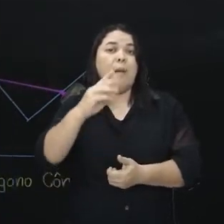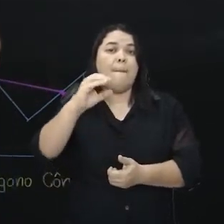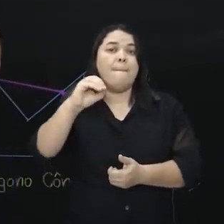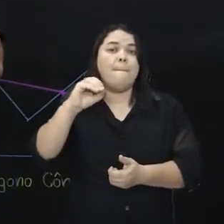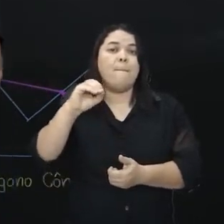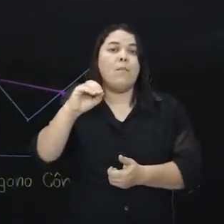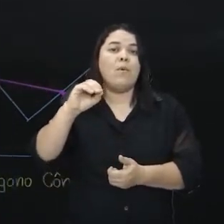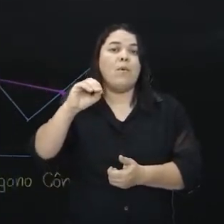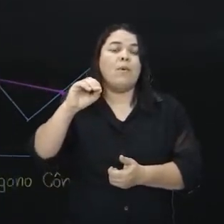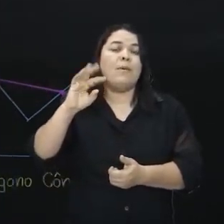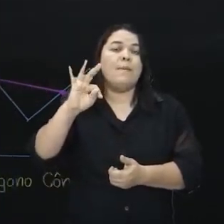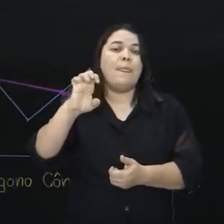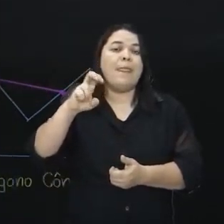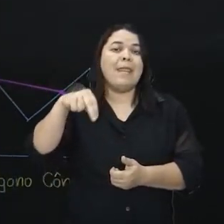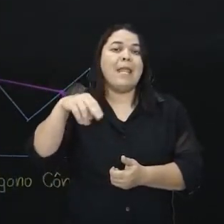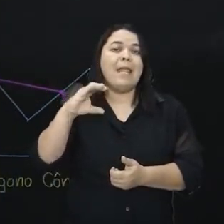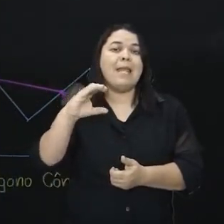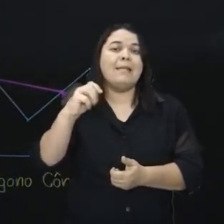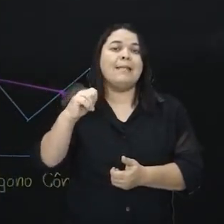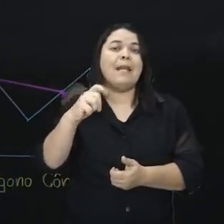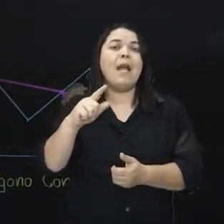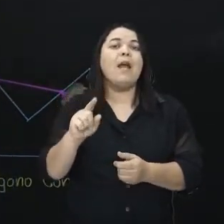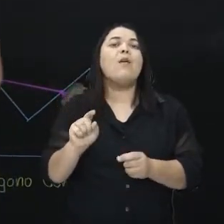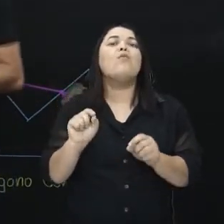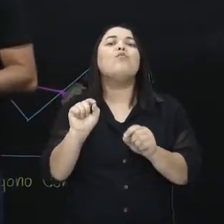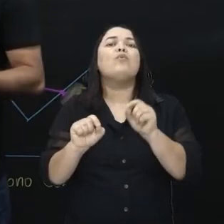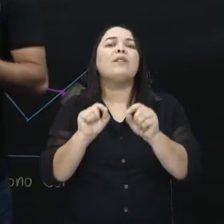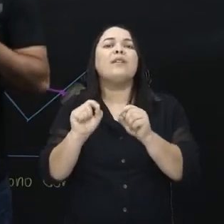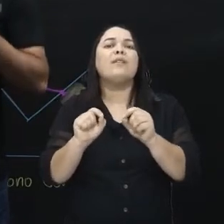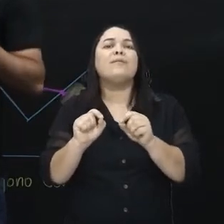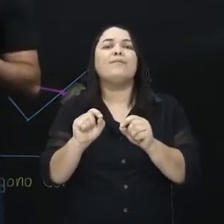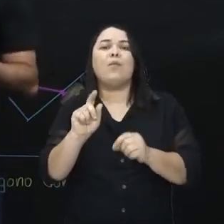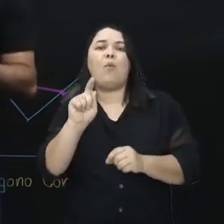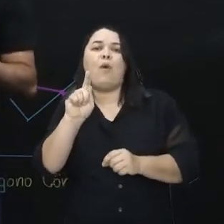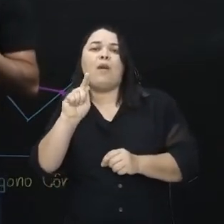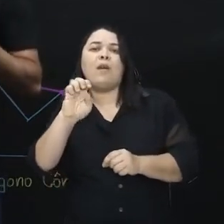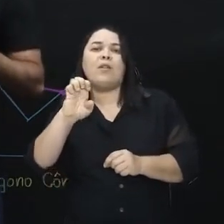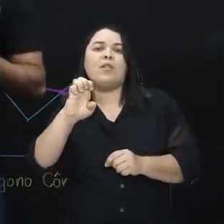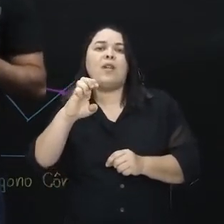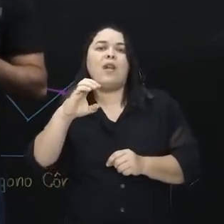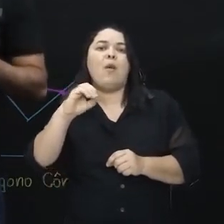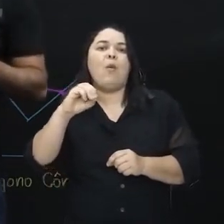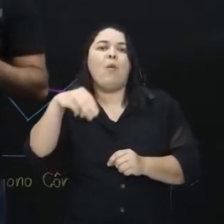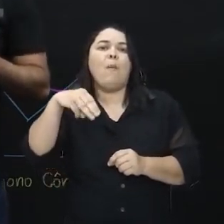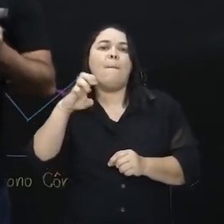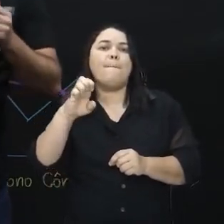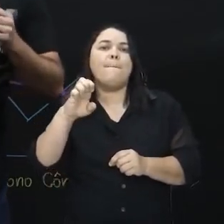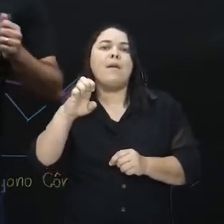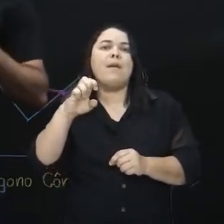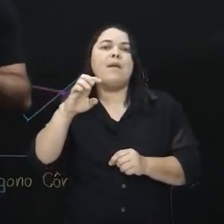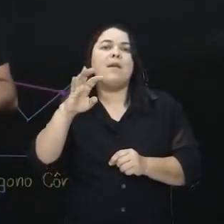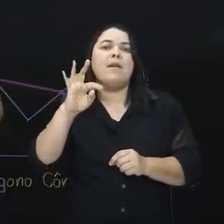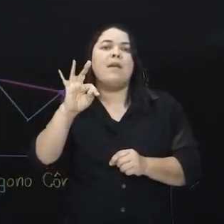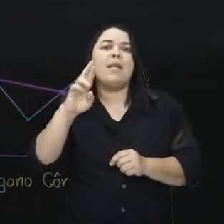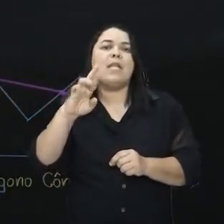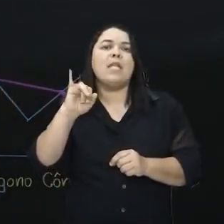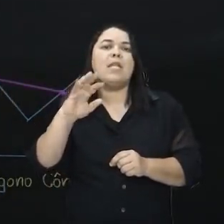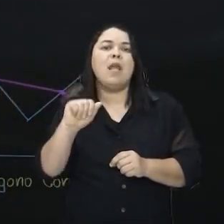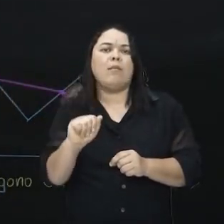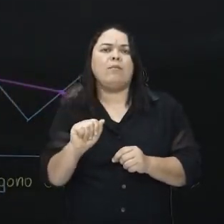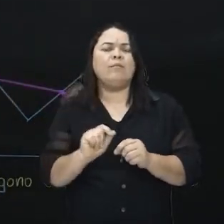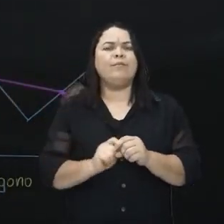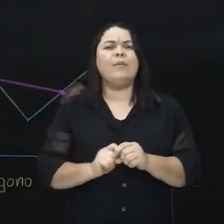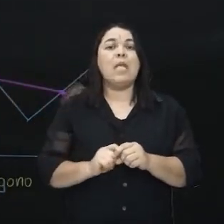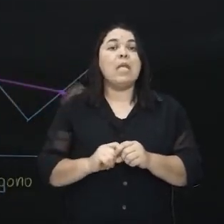importante aqui é o seguinte. Todo polígono, ele possui vértice e ângulo, tá? Como assim,